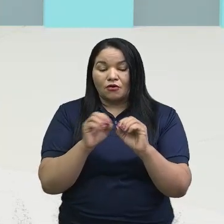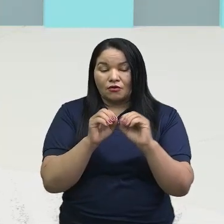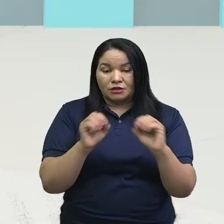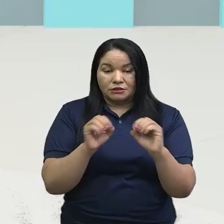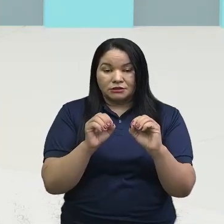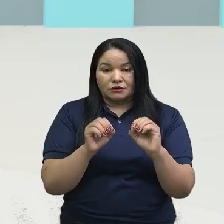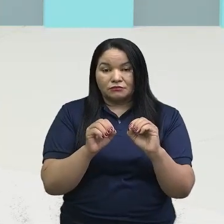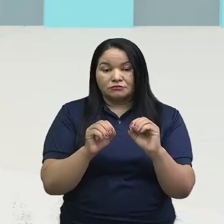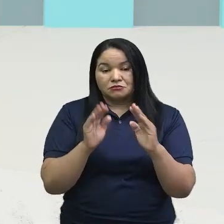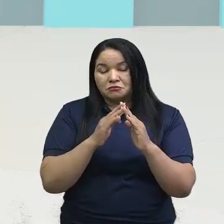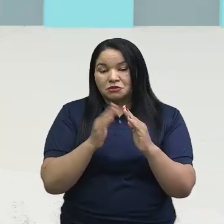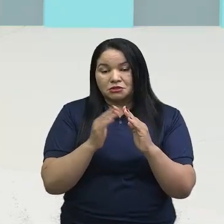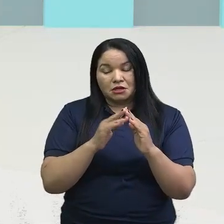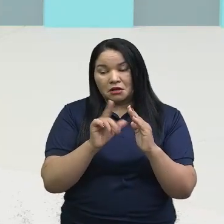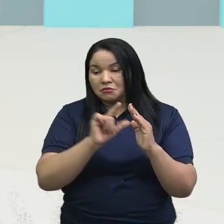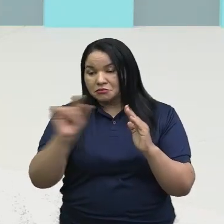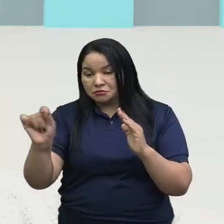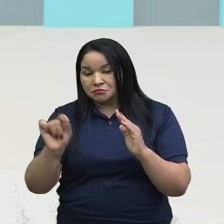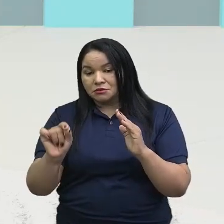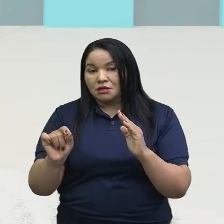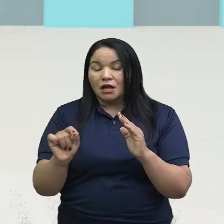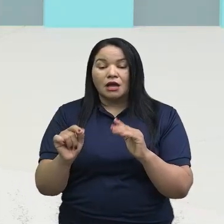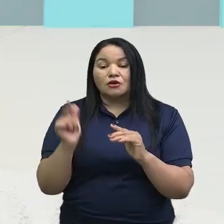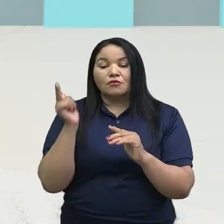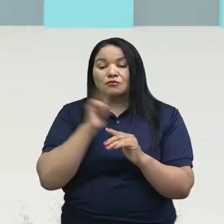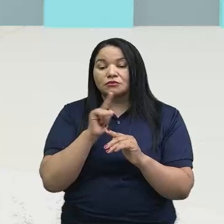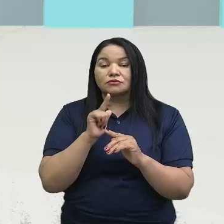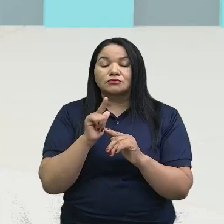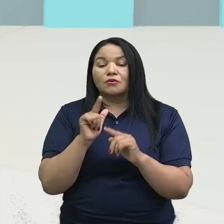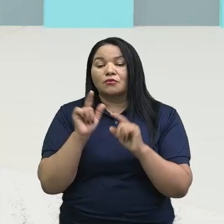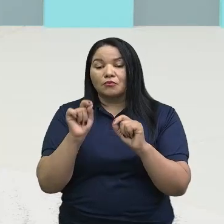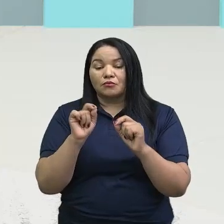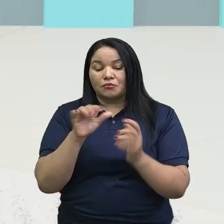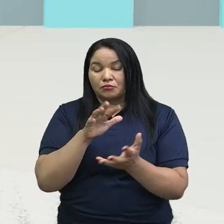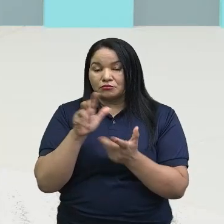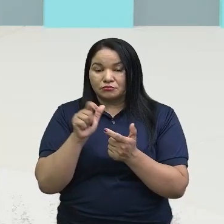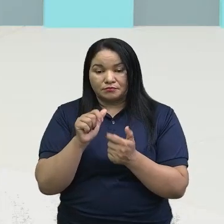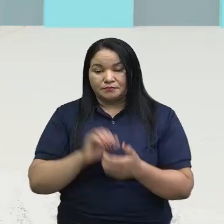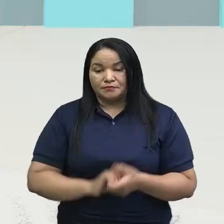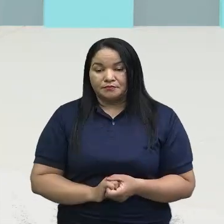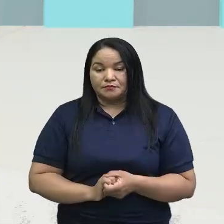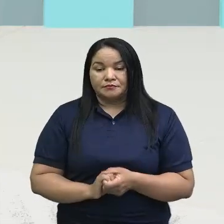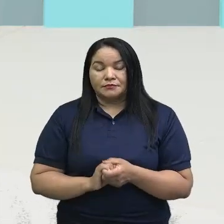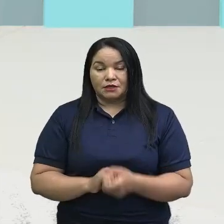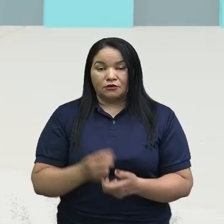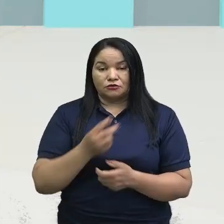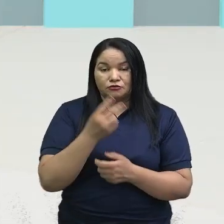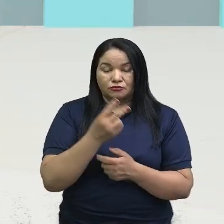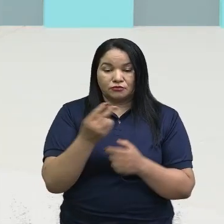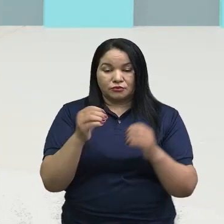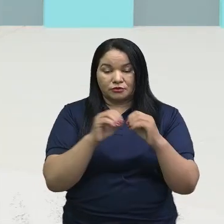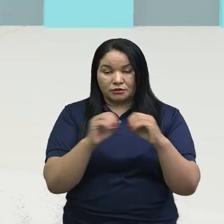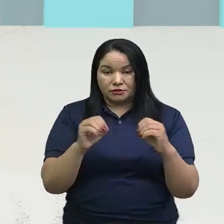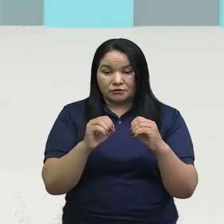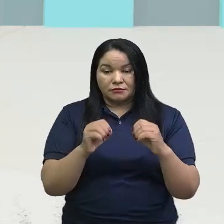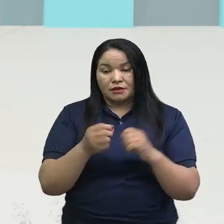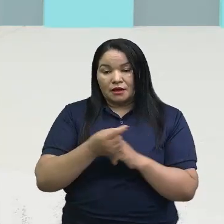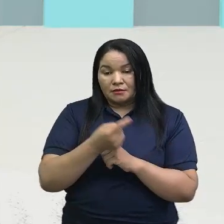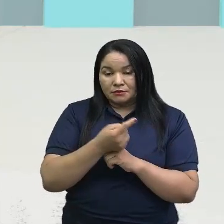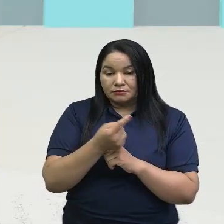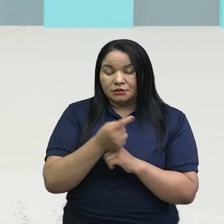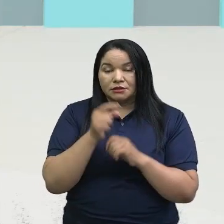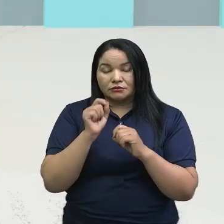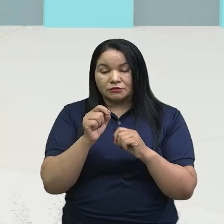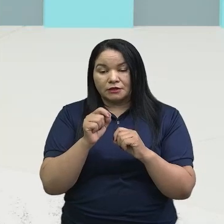casa e conquista o mundo. Nós temos aí duas orações, que no caso, a primeira oração, né, está